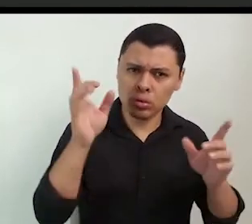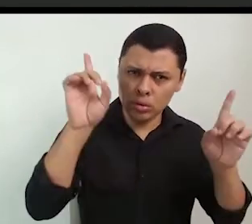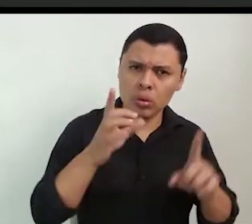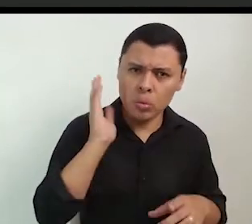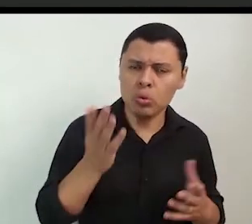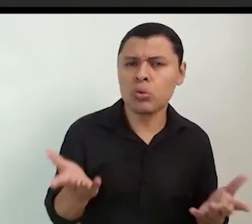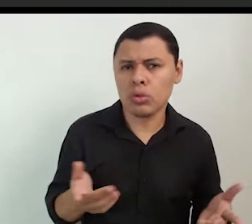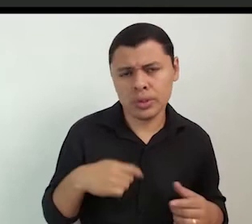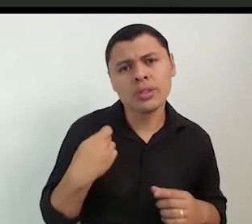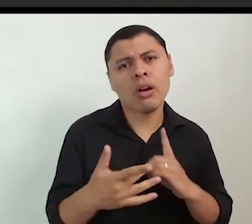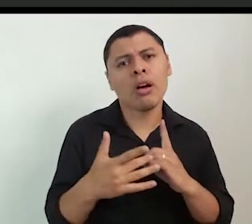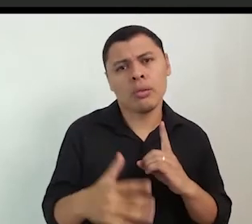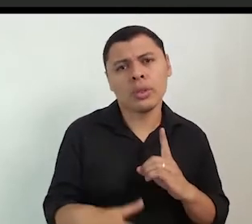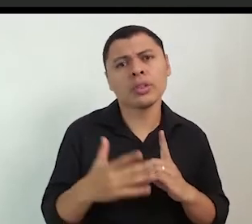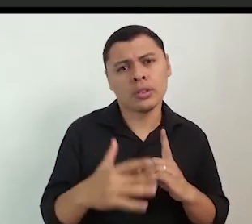capacitismo, mas,